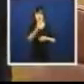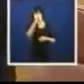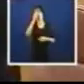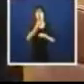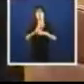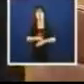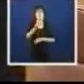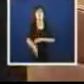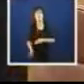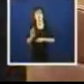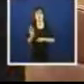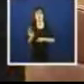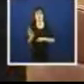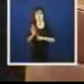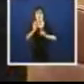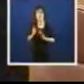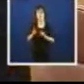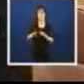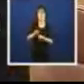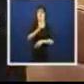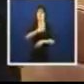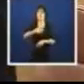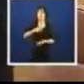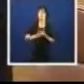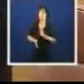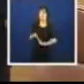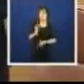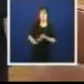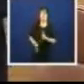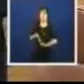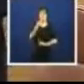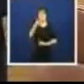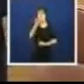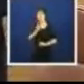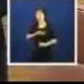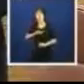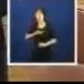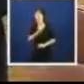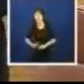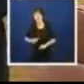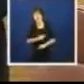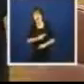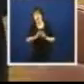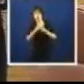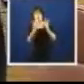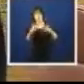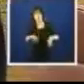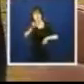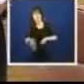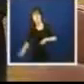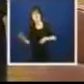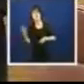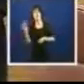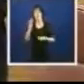vostede intente lavarse a cara dicindo que o Concello de Santiago que está pasando non é normal ou dicindo